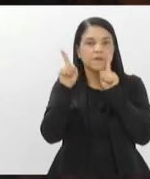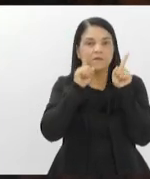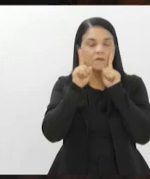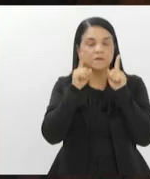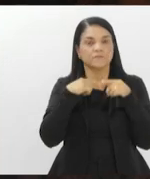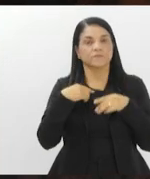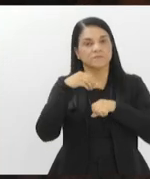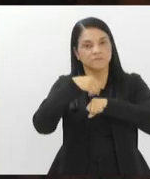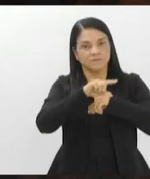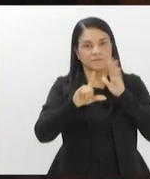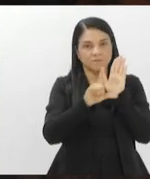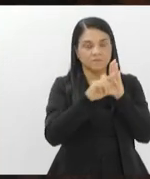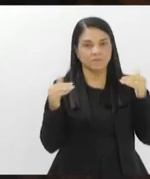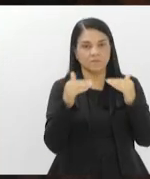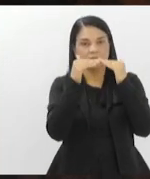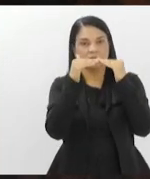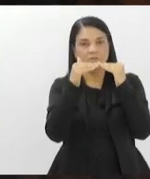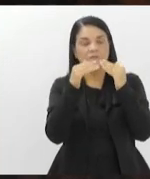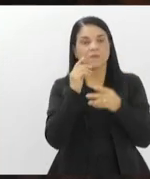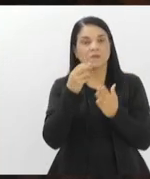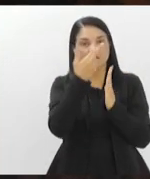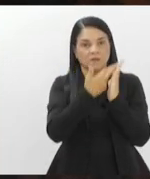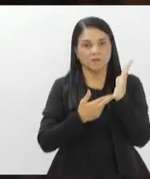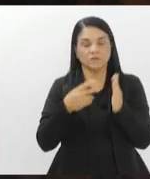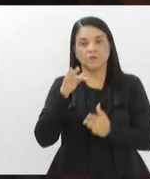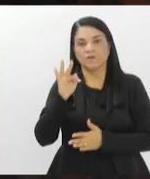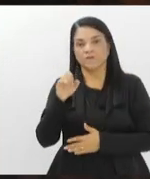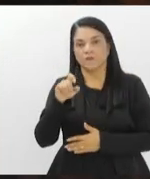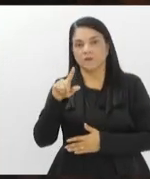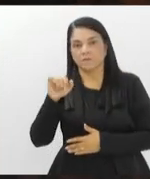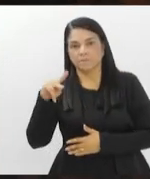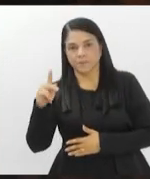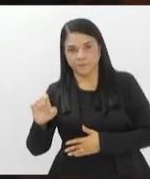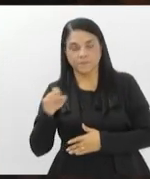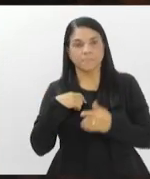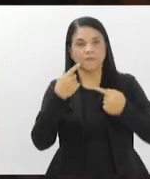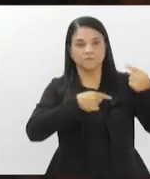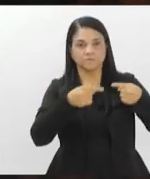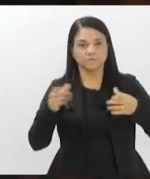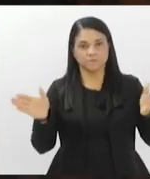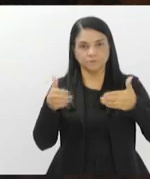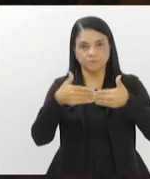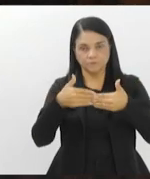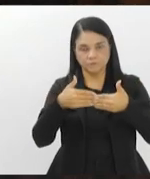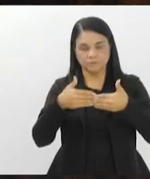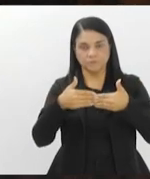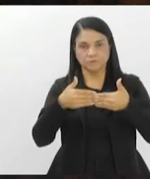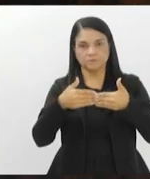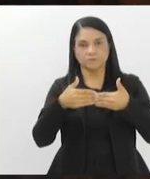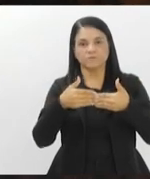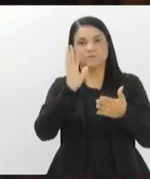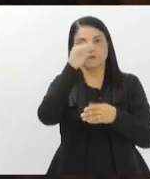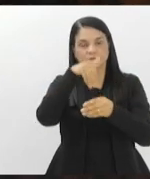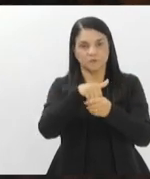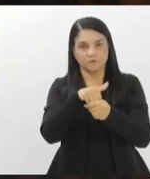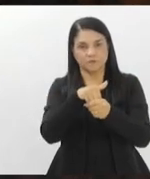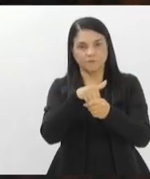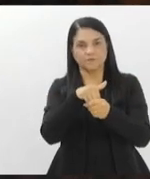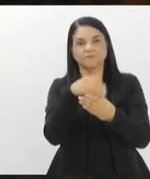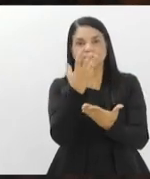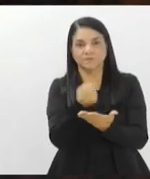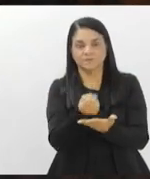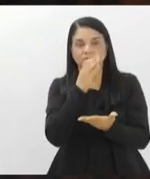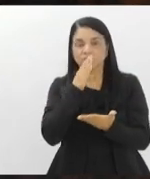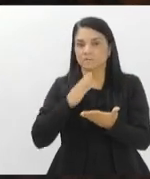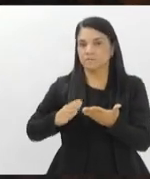de indicação legislativa favorável. Relator, deputado Felipe Soares. Em discussão, não havendo quem queira discutir, encerrada a discussão, em votação. Senhores